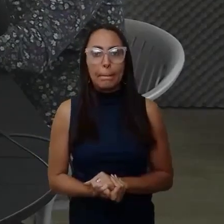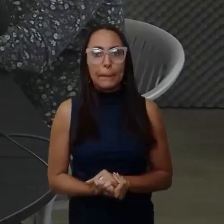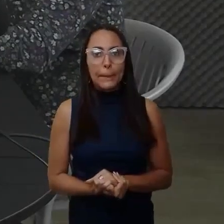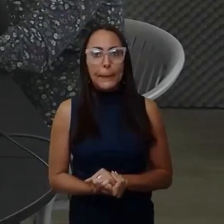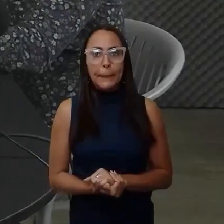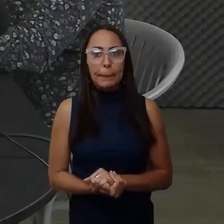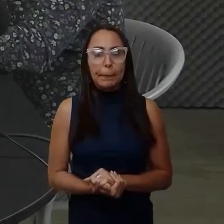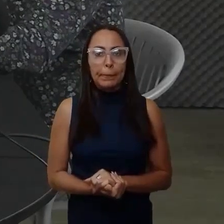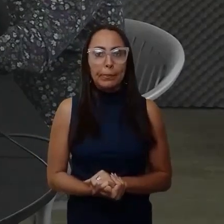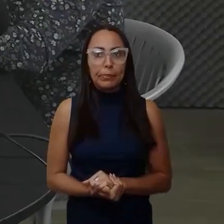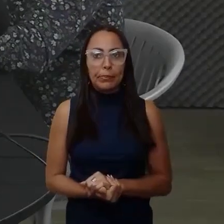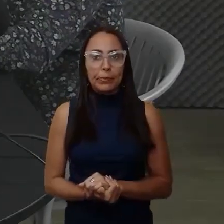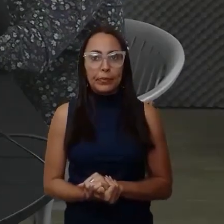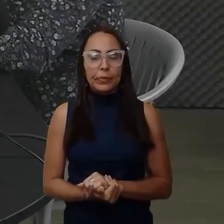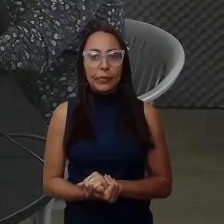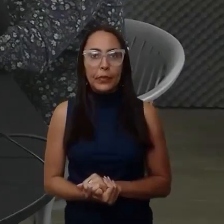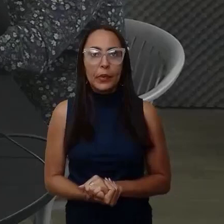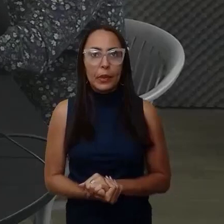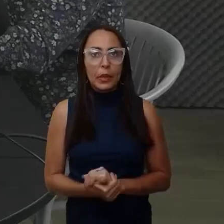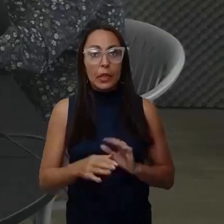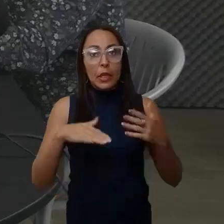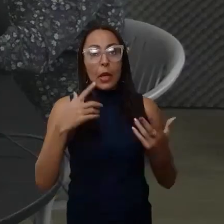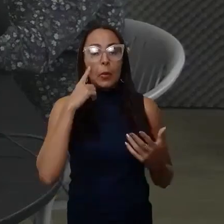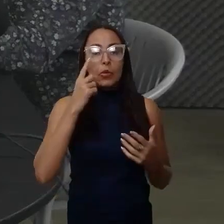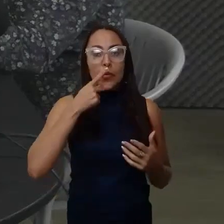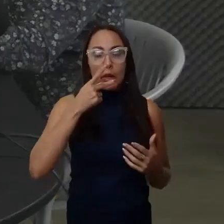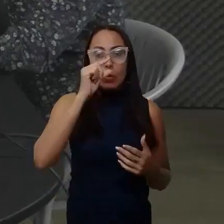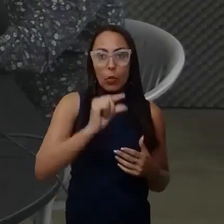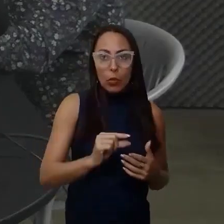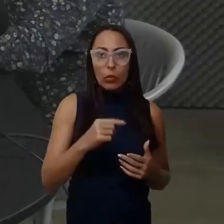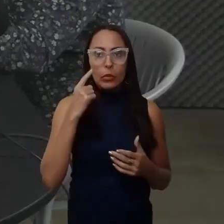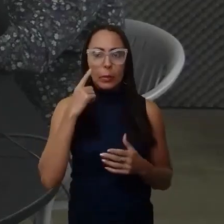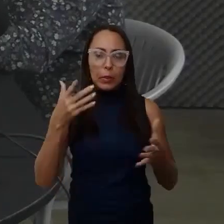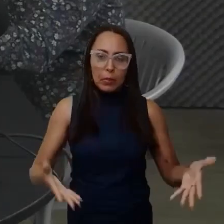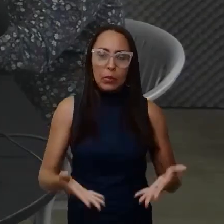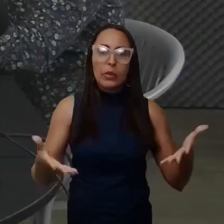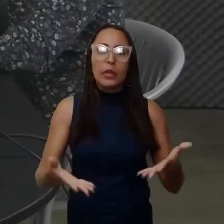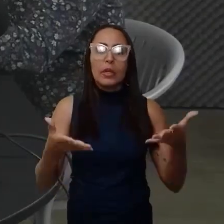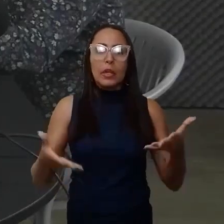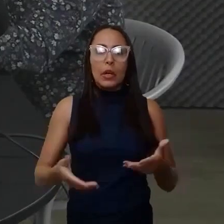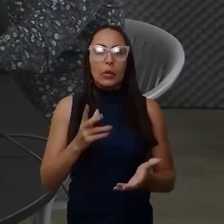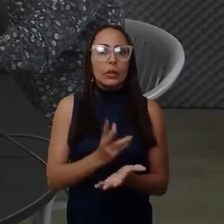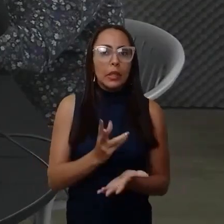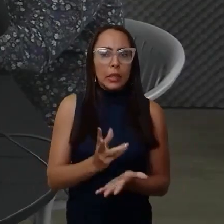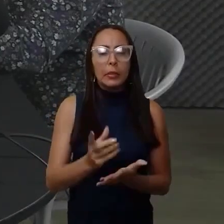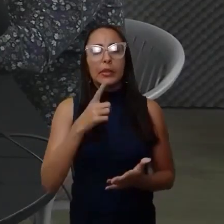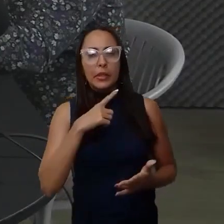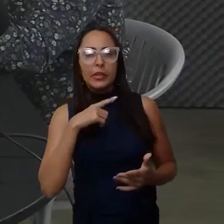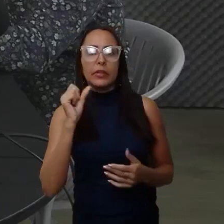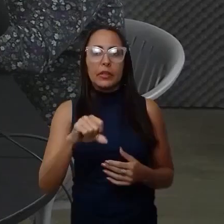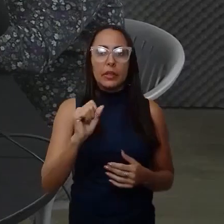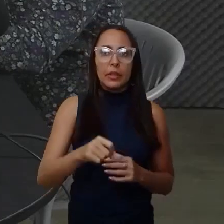Por onde começar, né? Assim, eu posso falar um pouco, né, da minha motivação, porque eu também sempre tive essa...